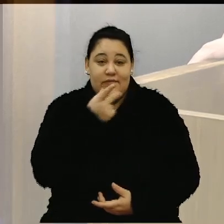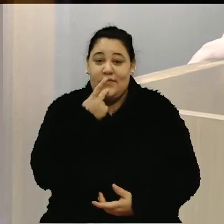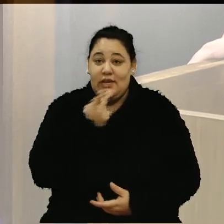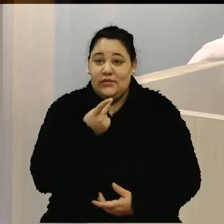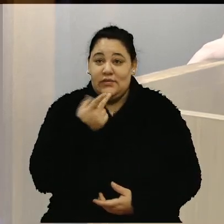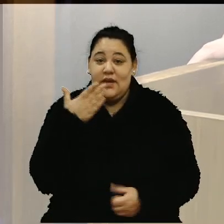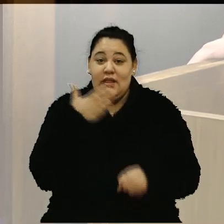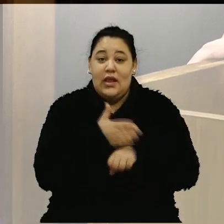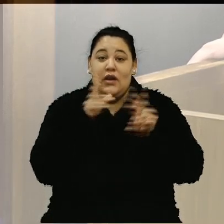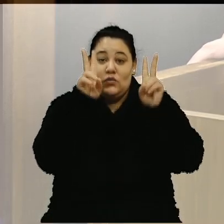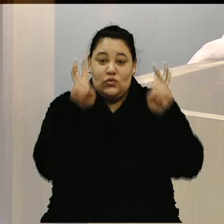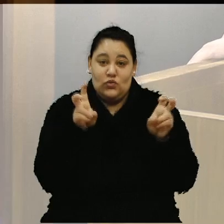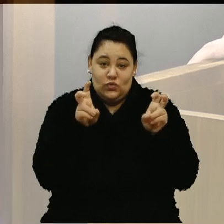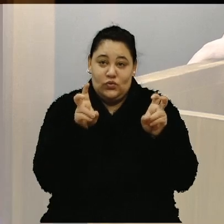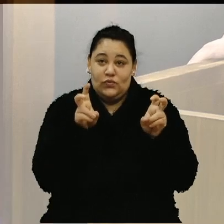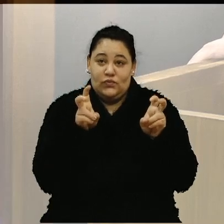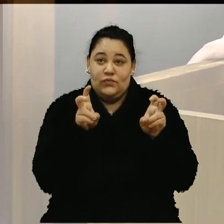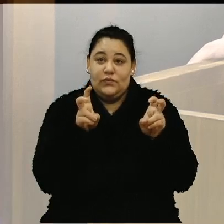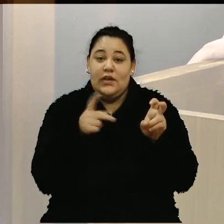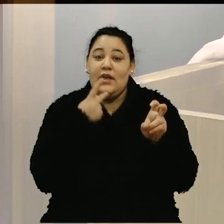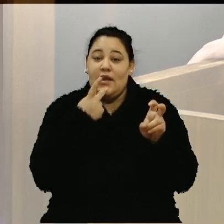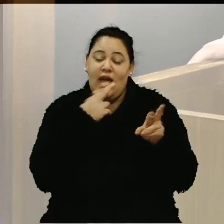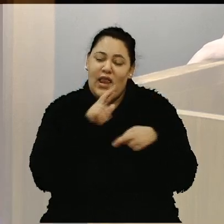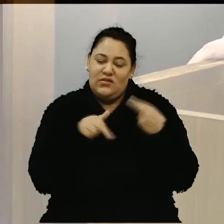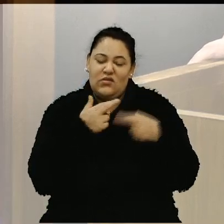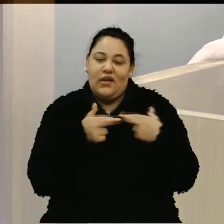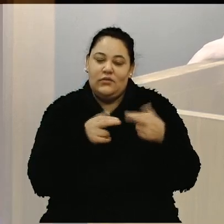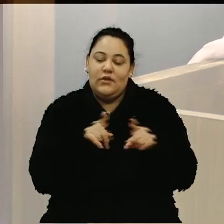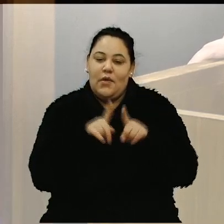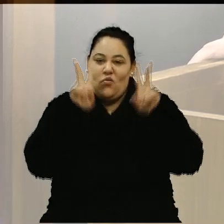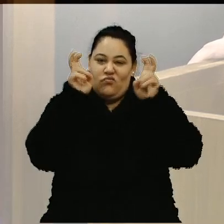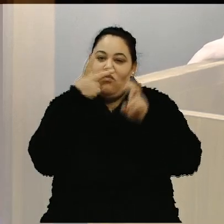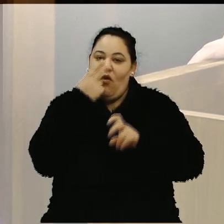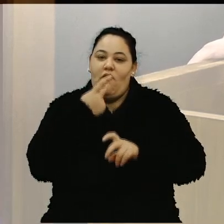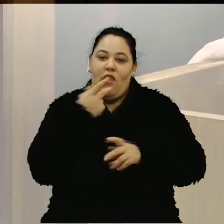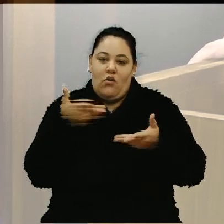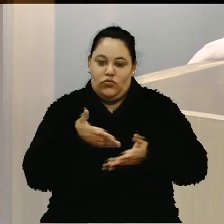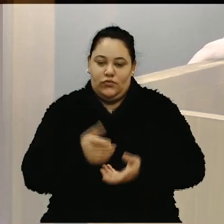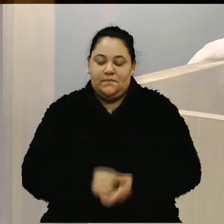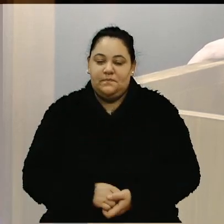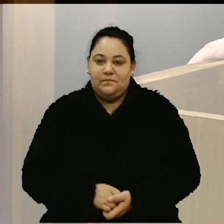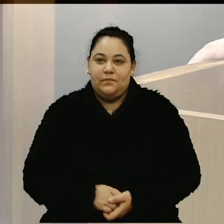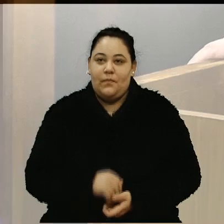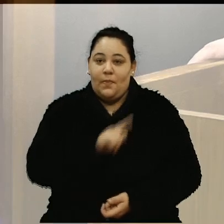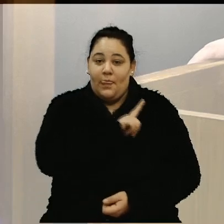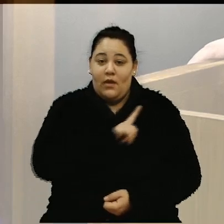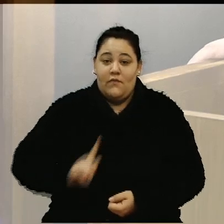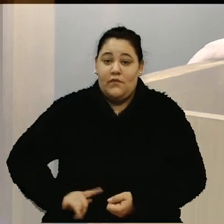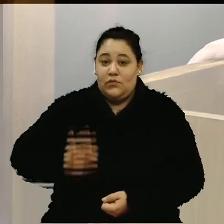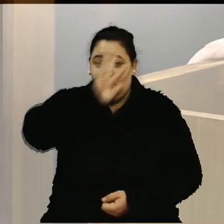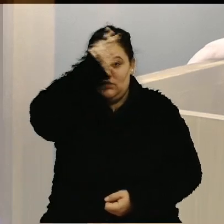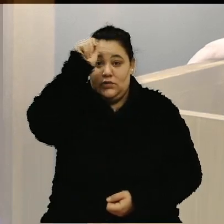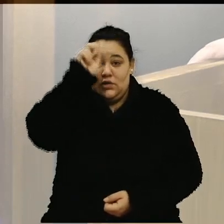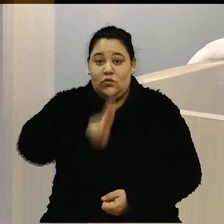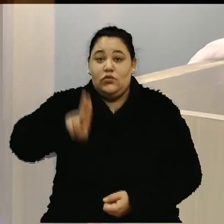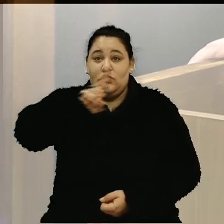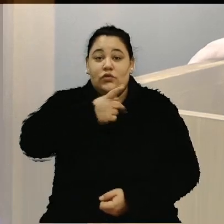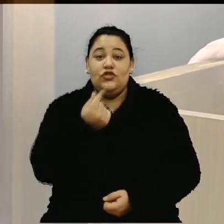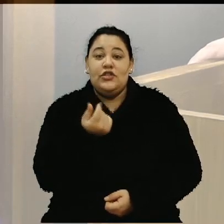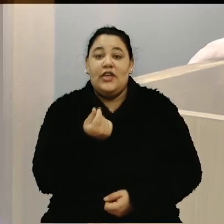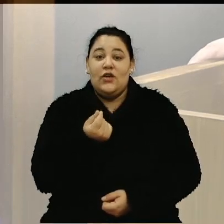numa pauta, um assunto que emenda com o que eu vou falar hoje. Que o governo municipal usou dinheiro público para a